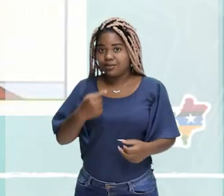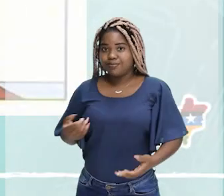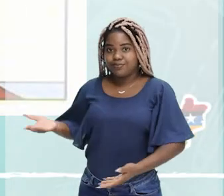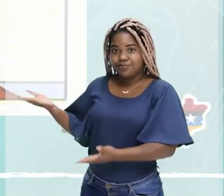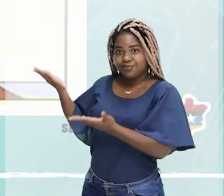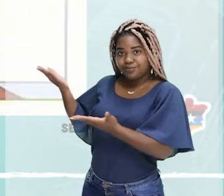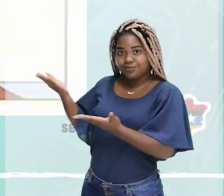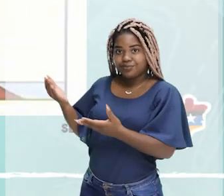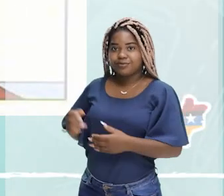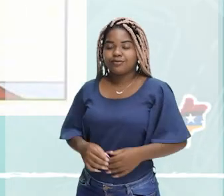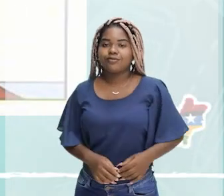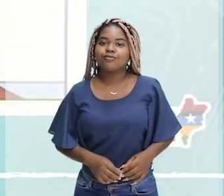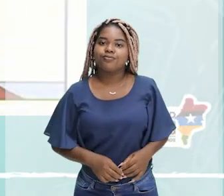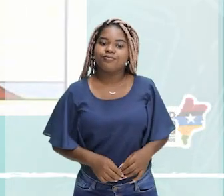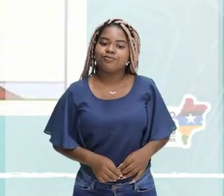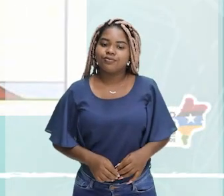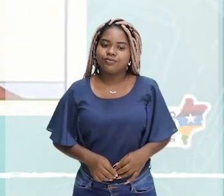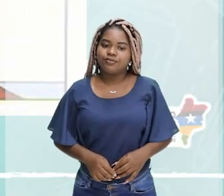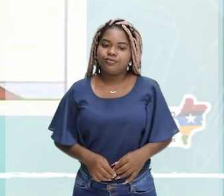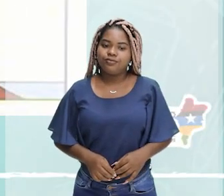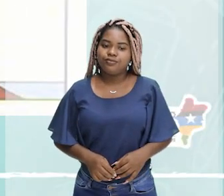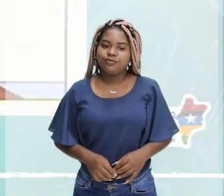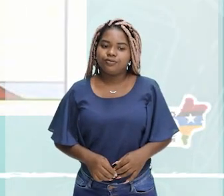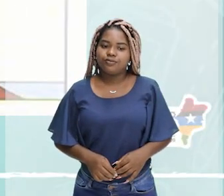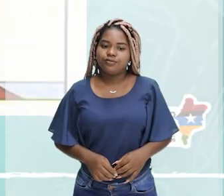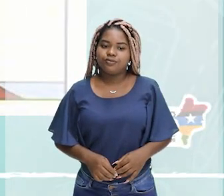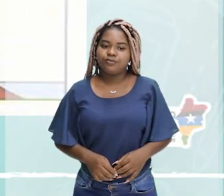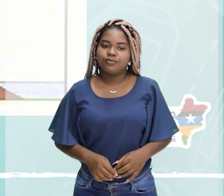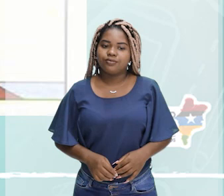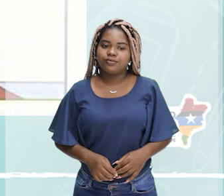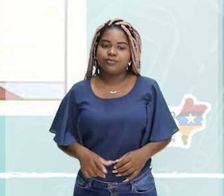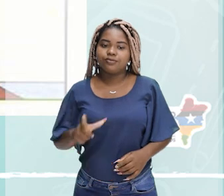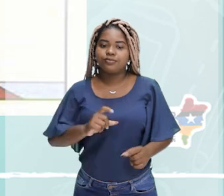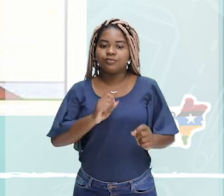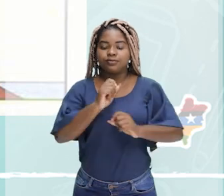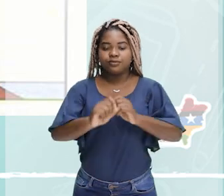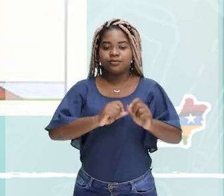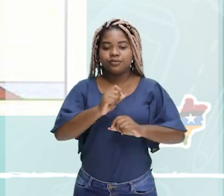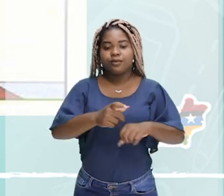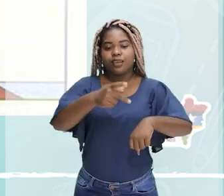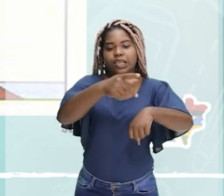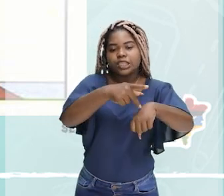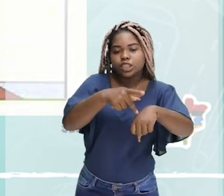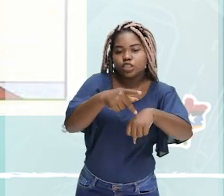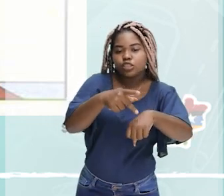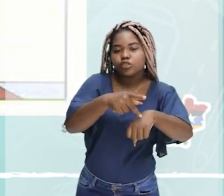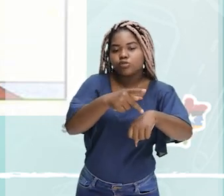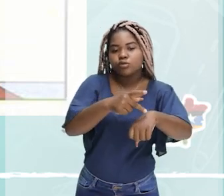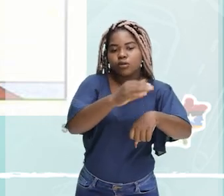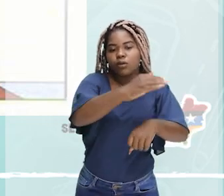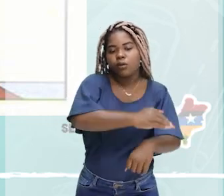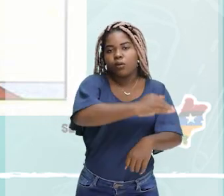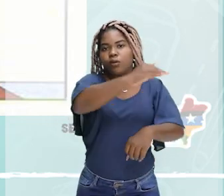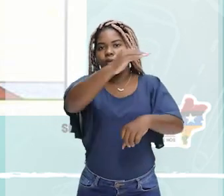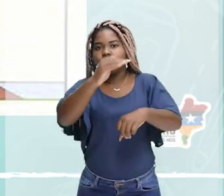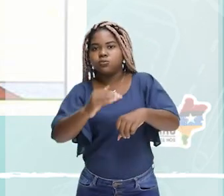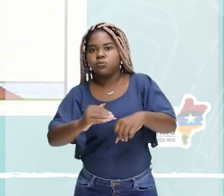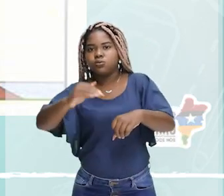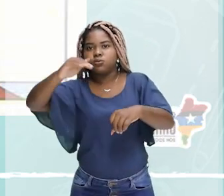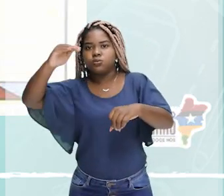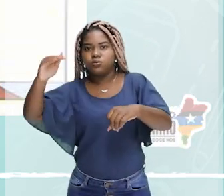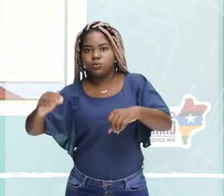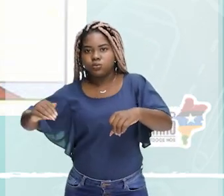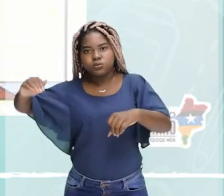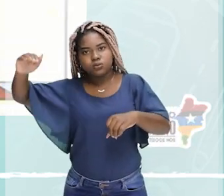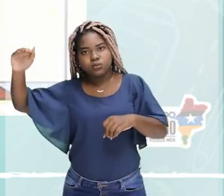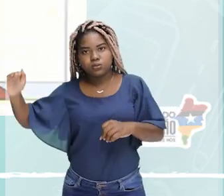estruturas mais antigas, elas vão ser aí intemperizadas, ou seja, desgastadas. Então, estes sedimentos vão ser levados para